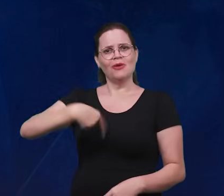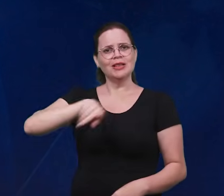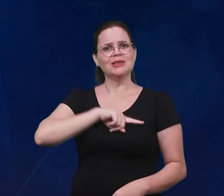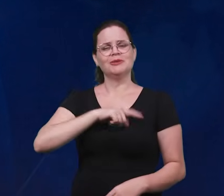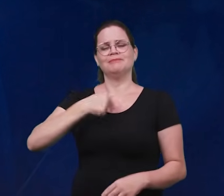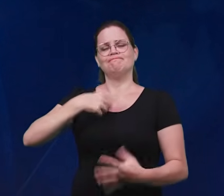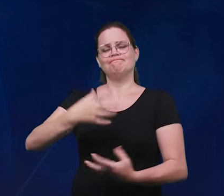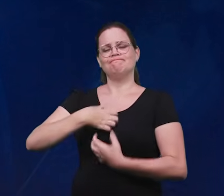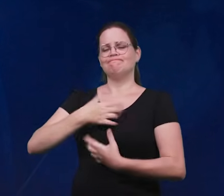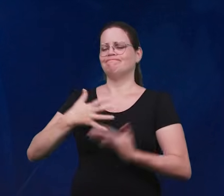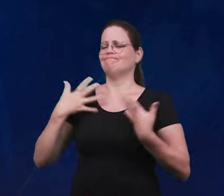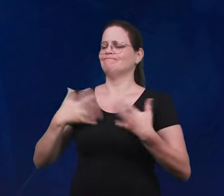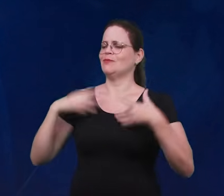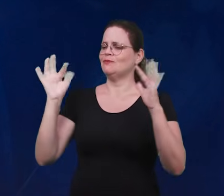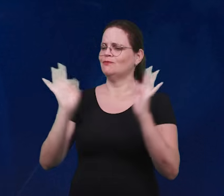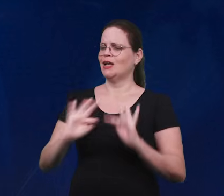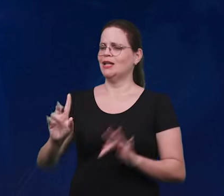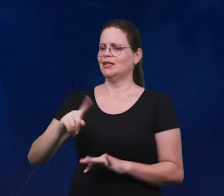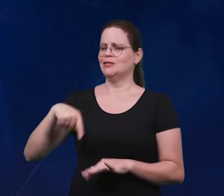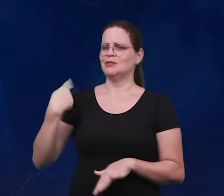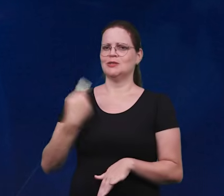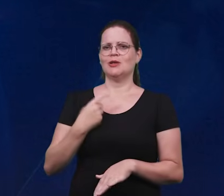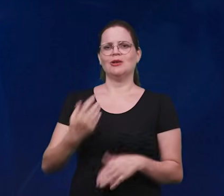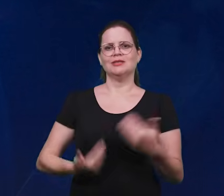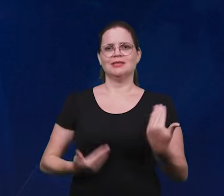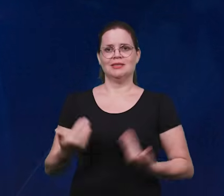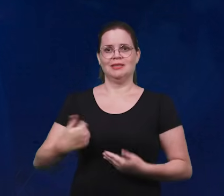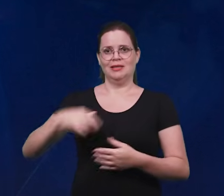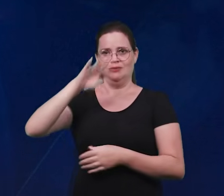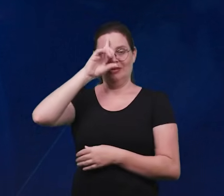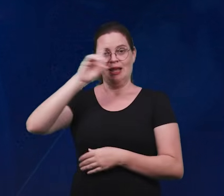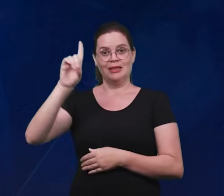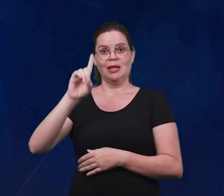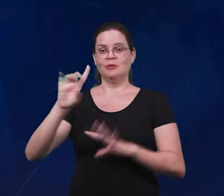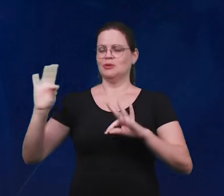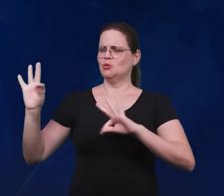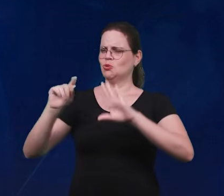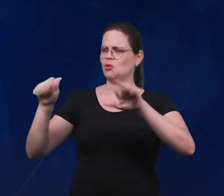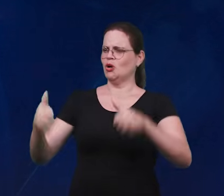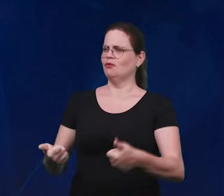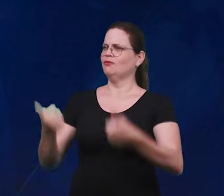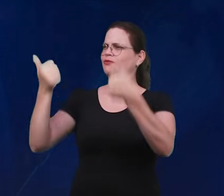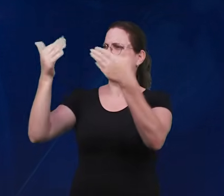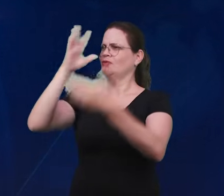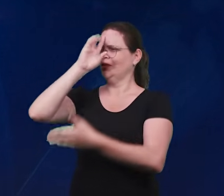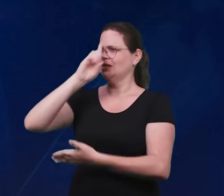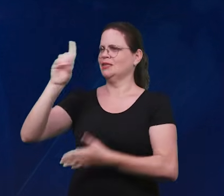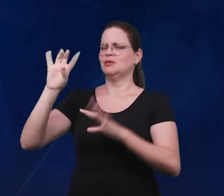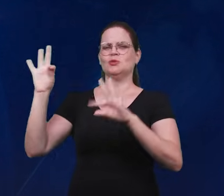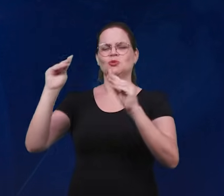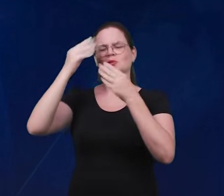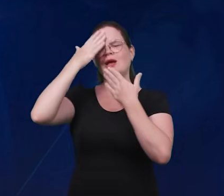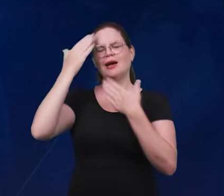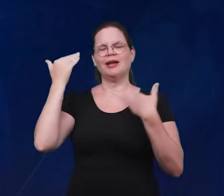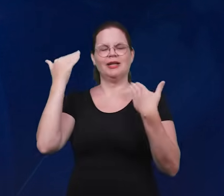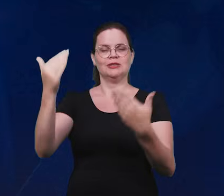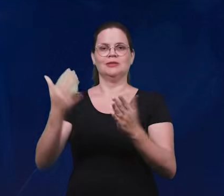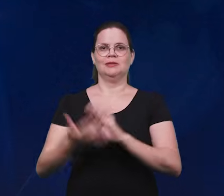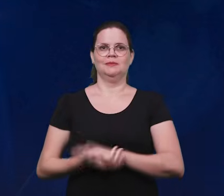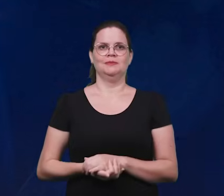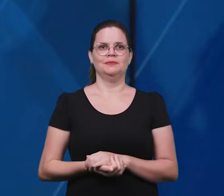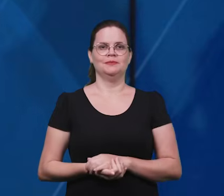maior alegria é estarmos servindo a Deus, depositando no altar do Senhor toda a nossa